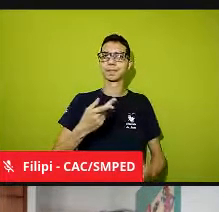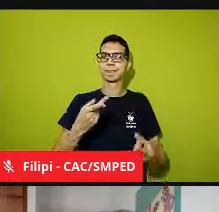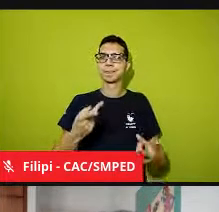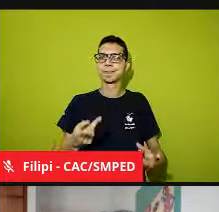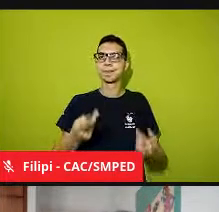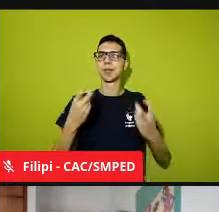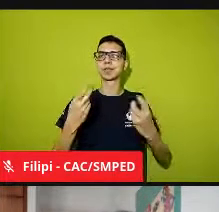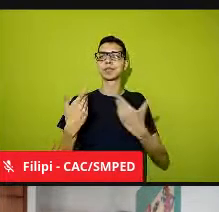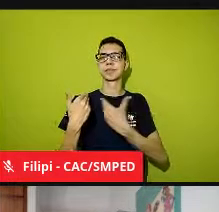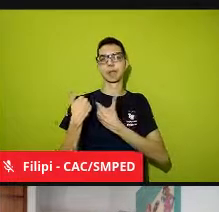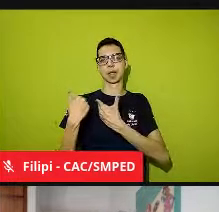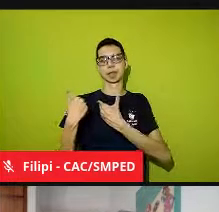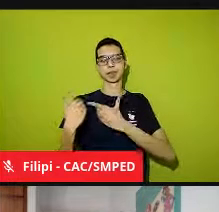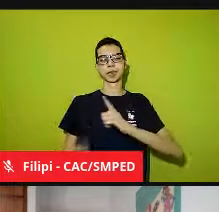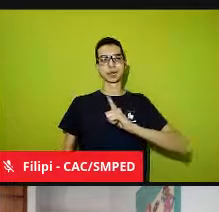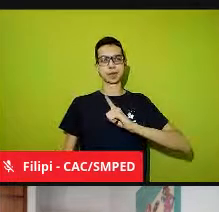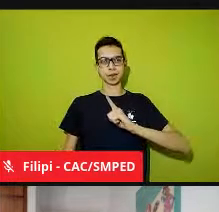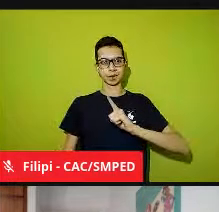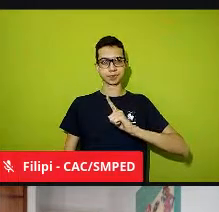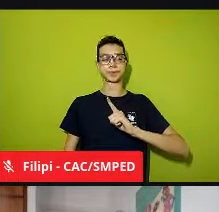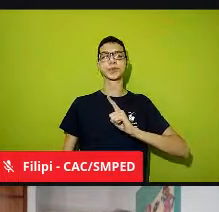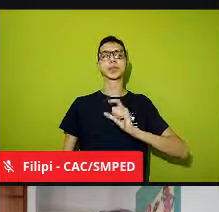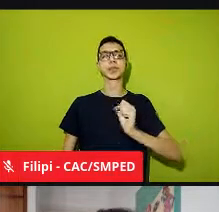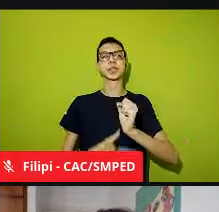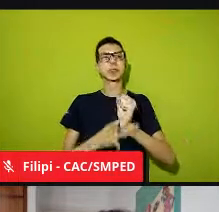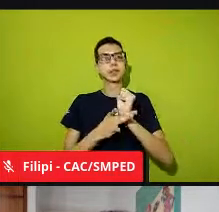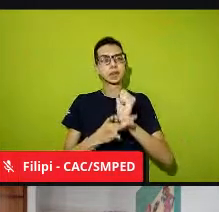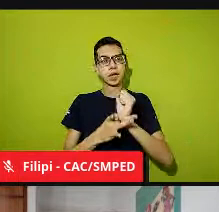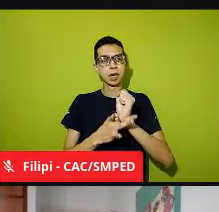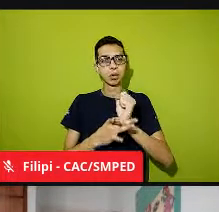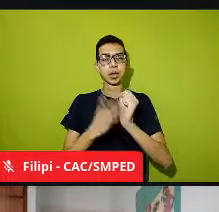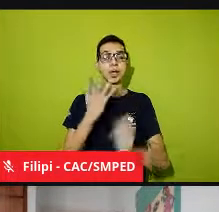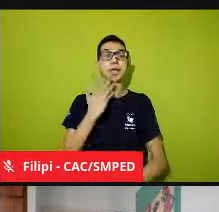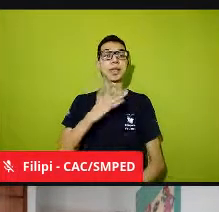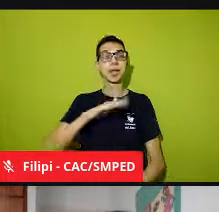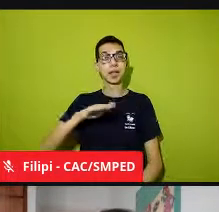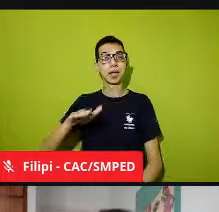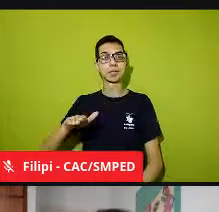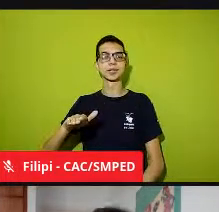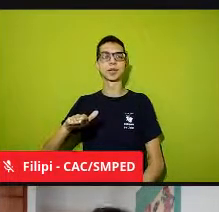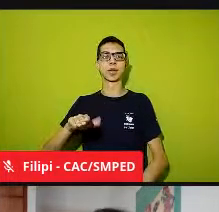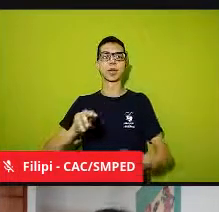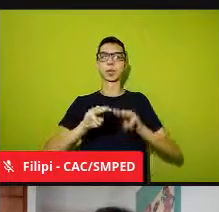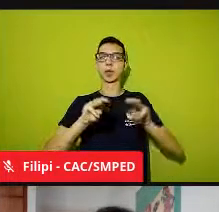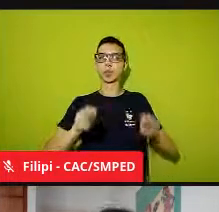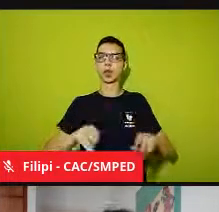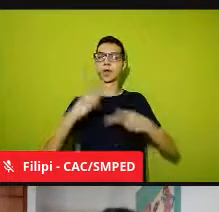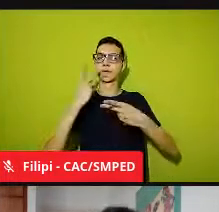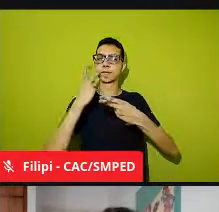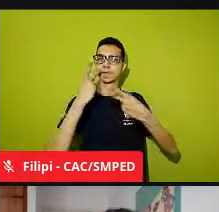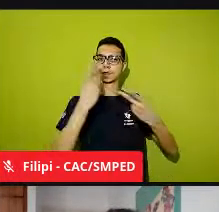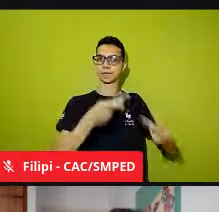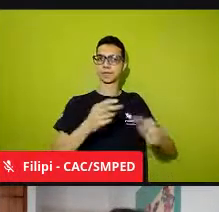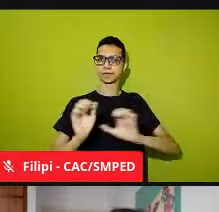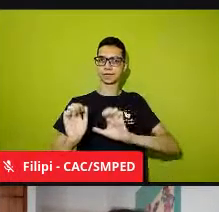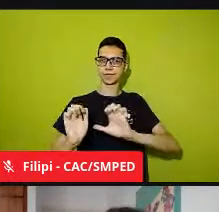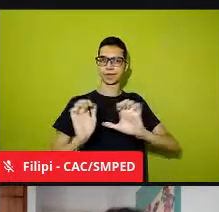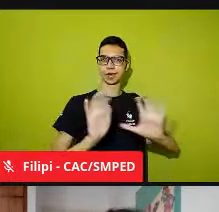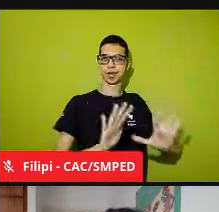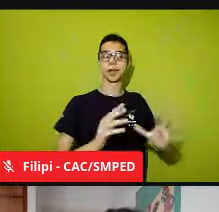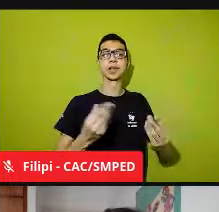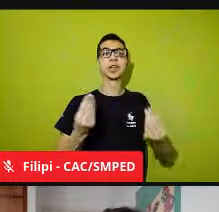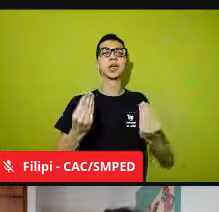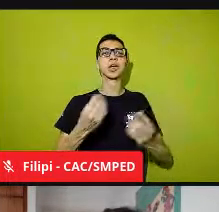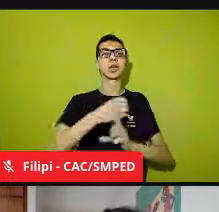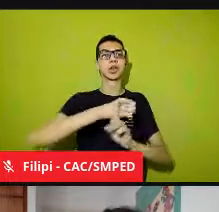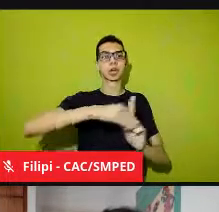todos na segurança, por exemplo, dessas crianças chegarem ao museu, né? Como a sociedade ela passa a se